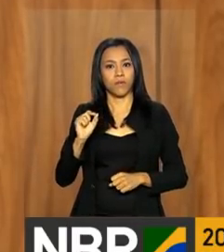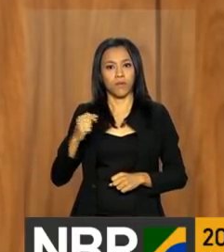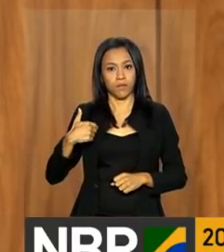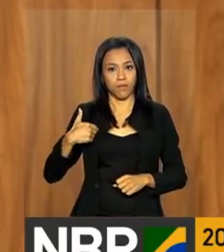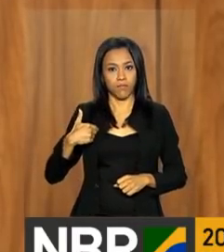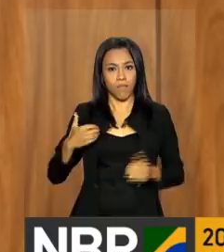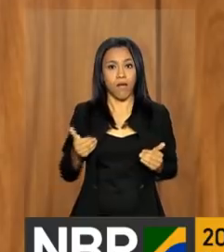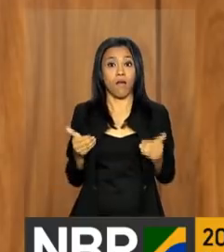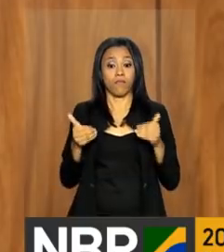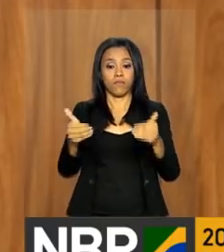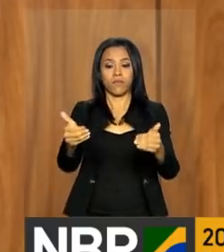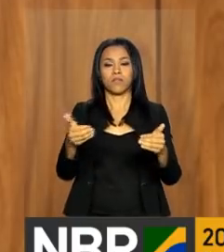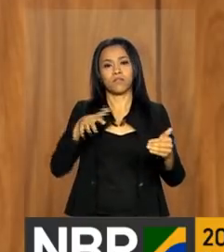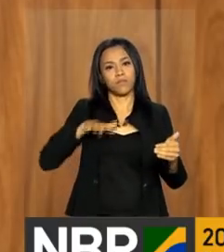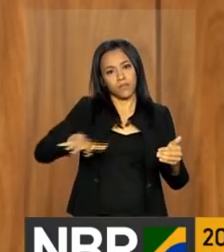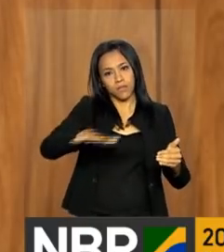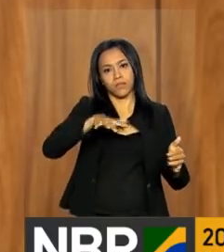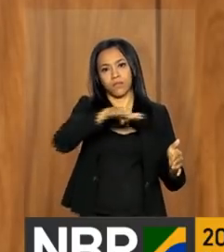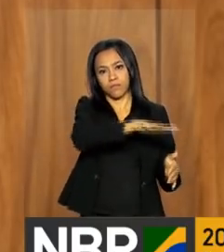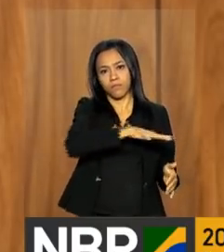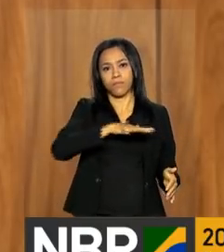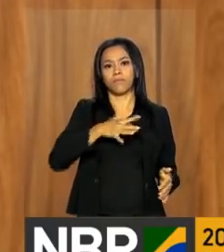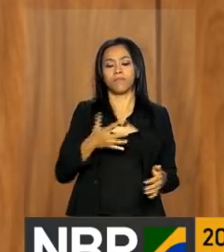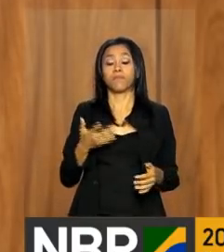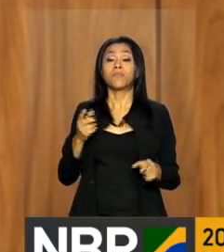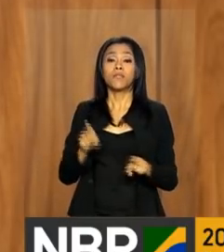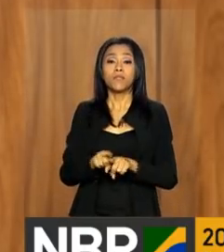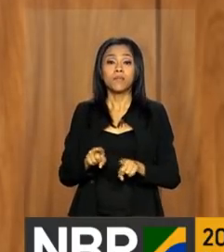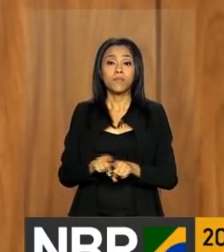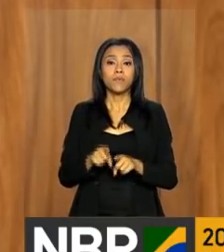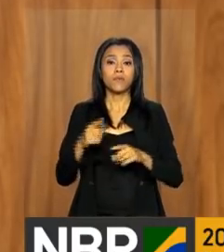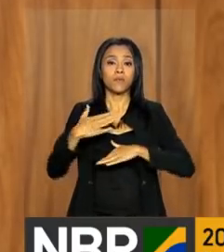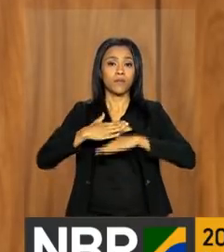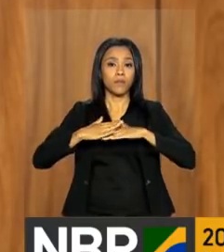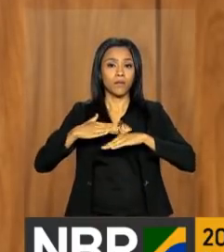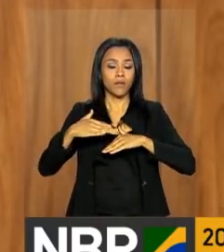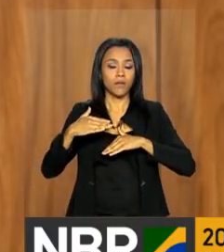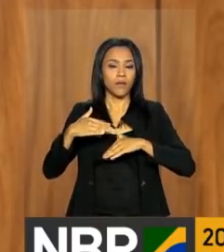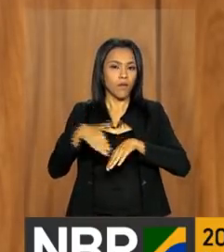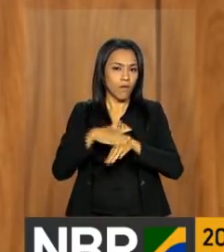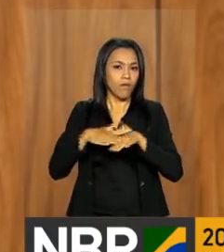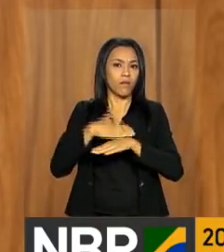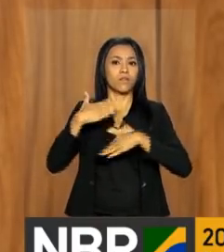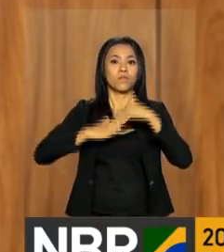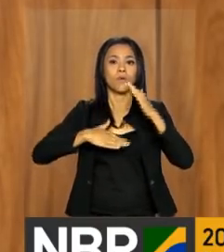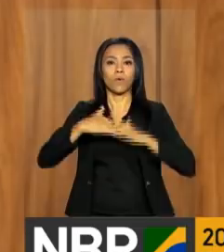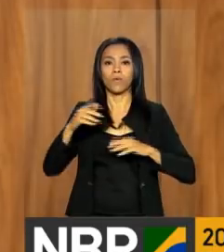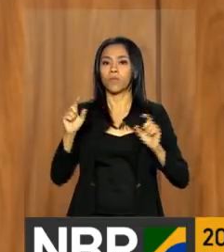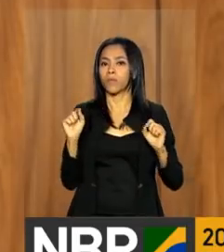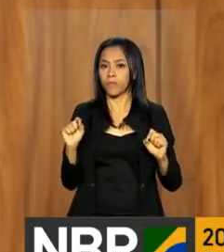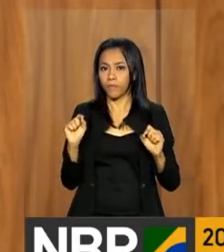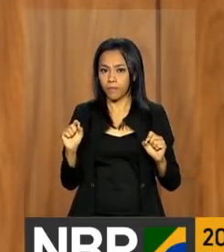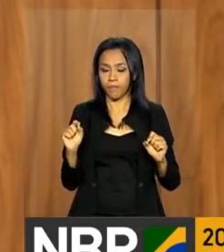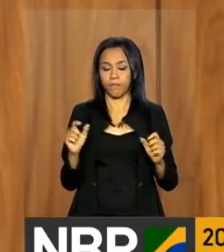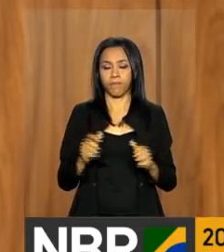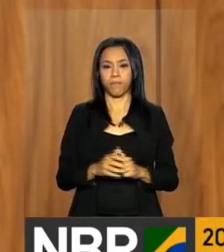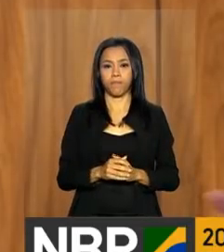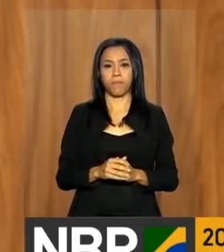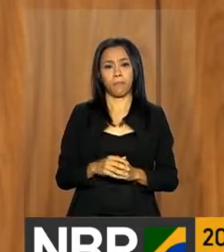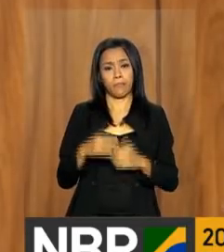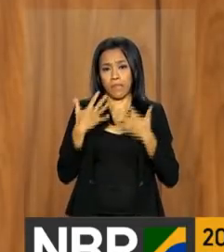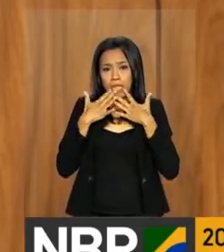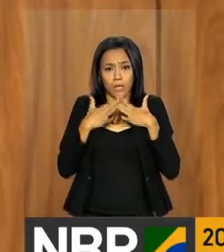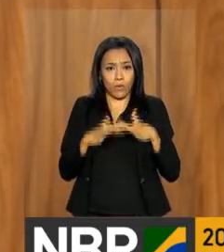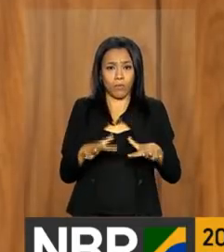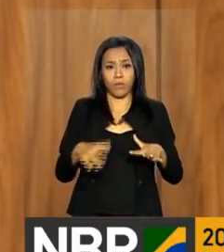avanços nestas áreas. E conversamos também sobre uma questão que